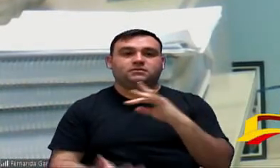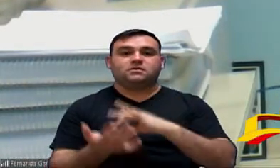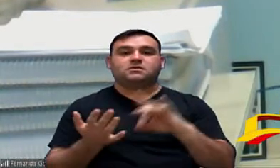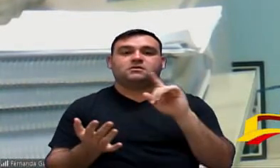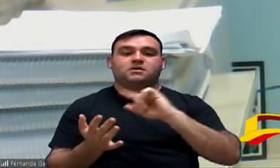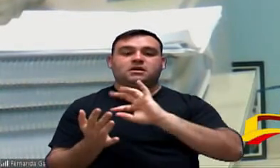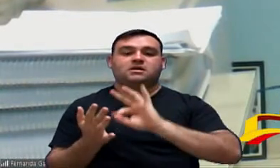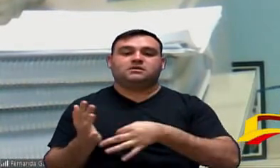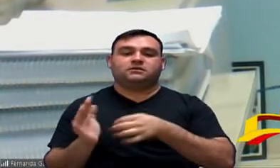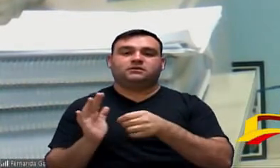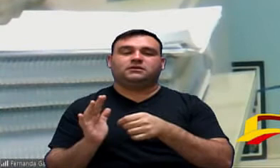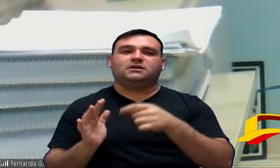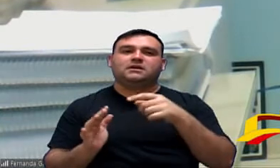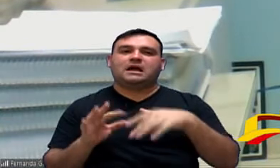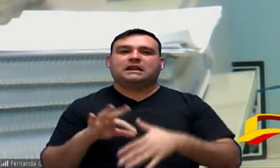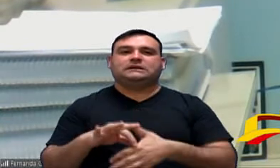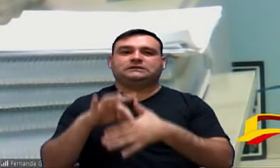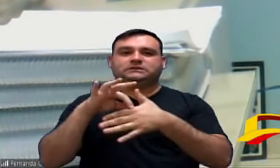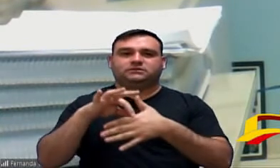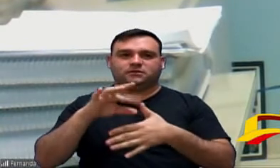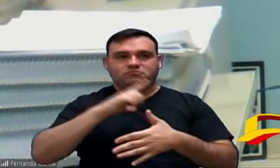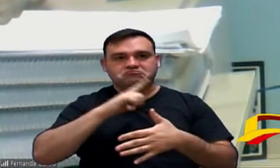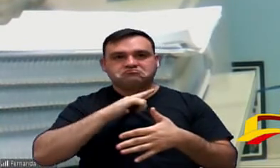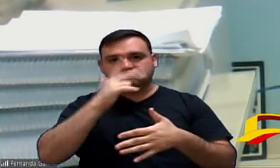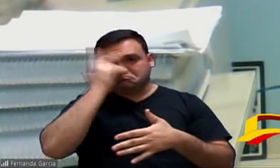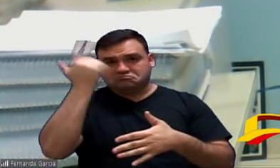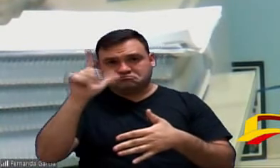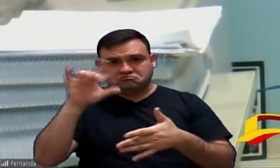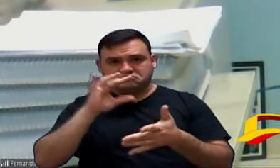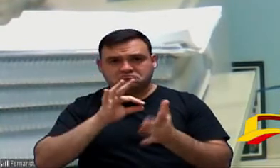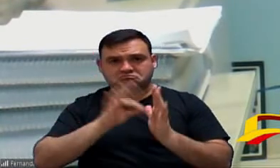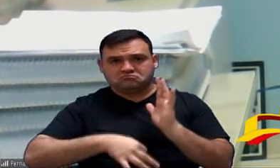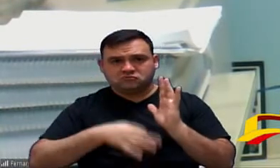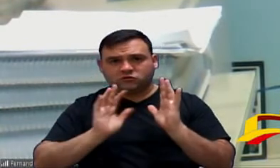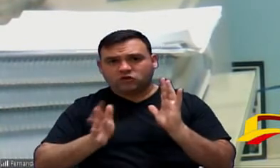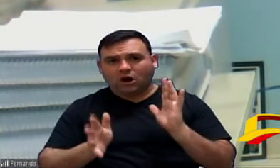inscrição para a liderança, não sei se já tem alguém que fez a inscrição.